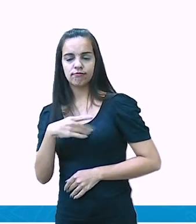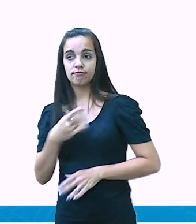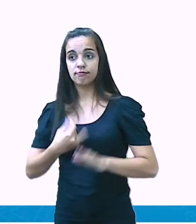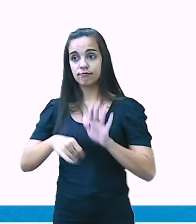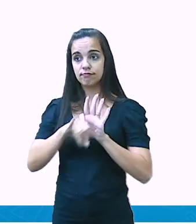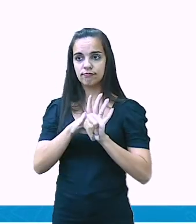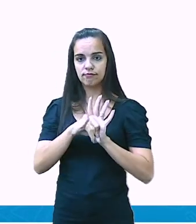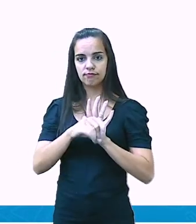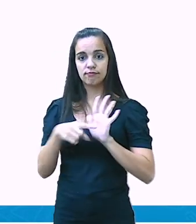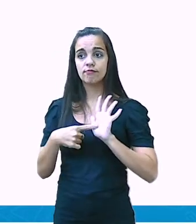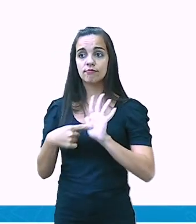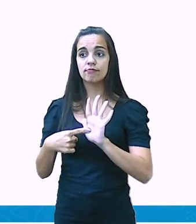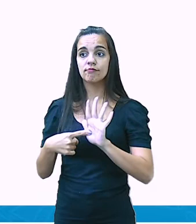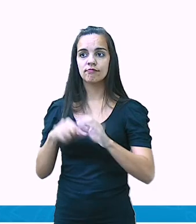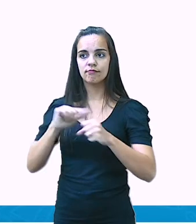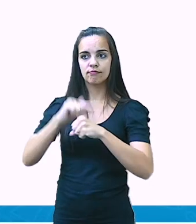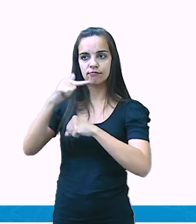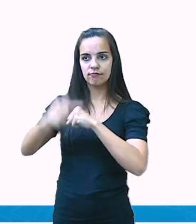de falar, confere